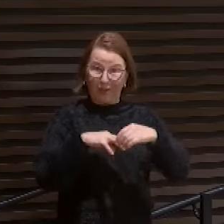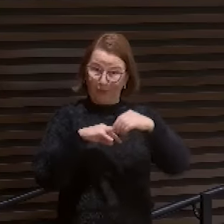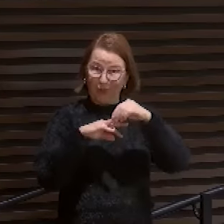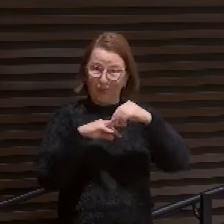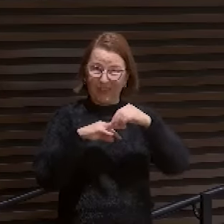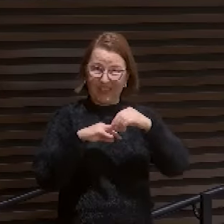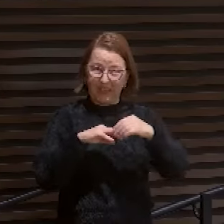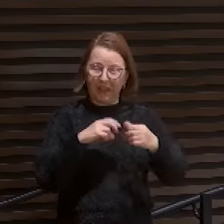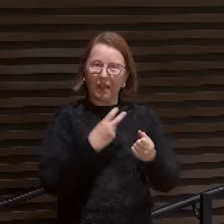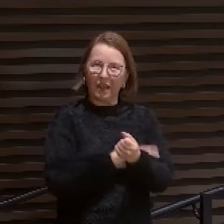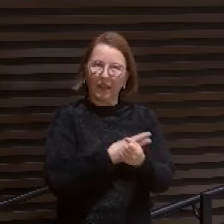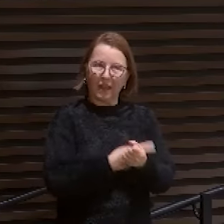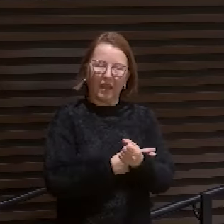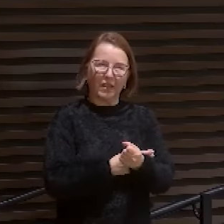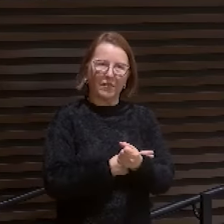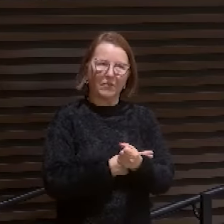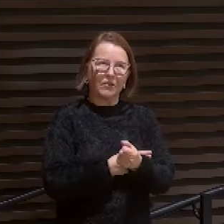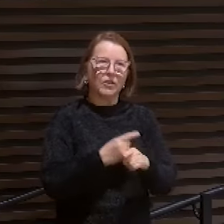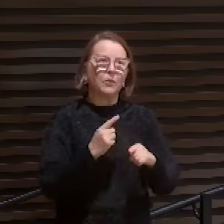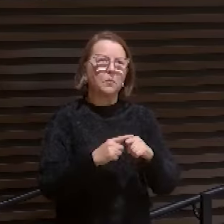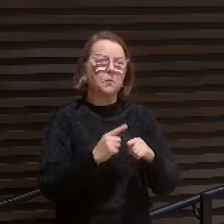implica um homem errado.